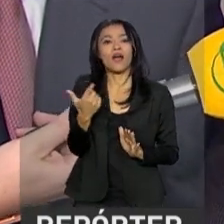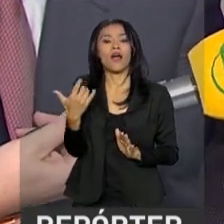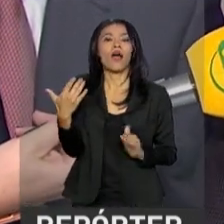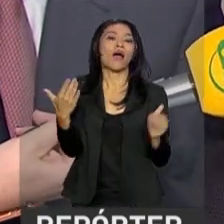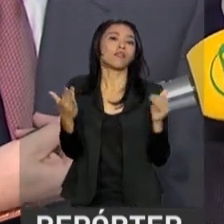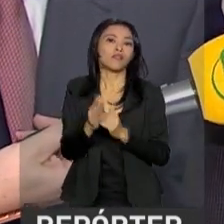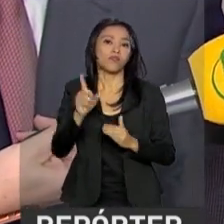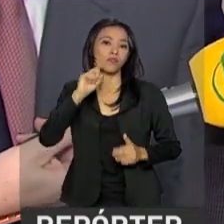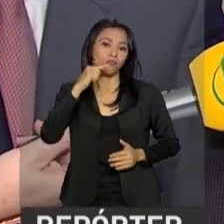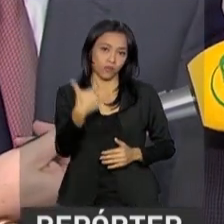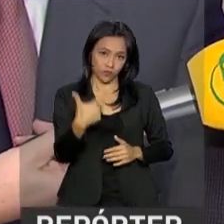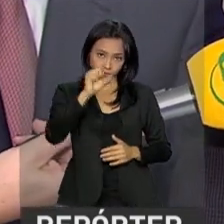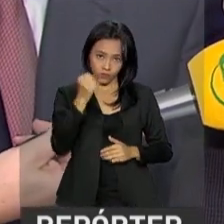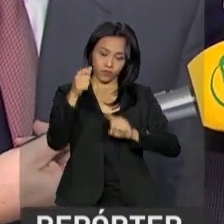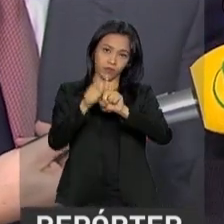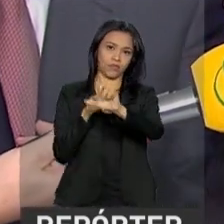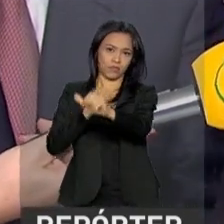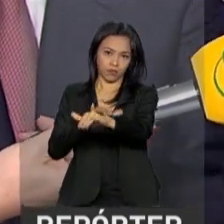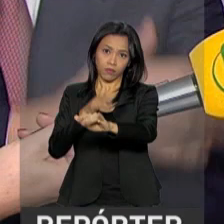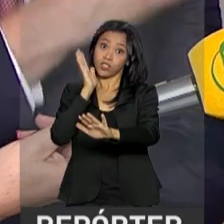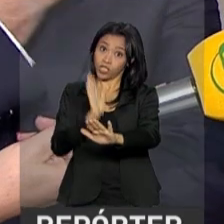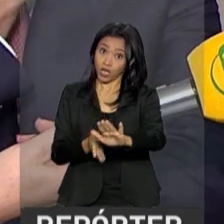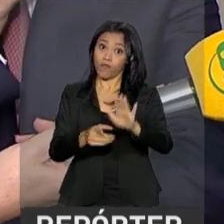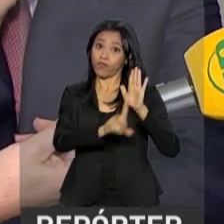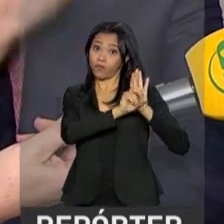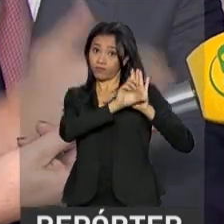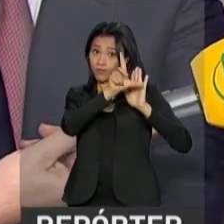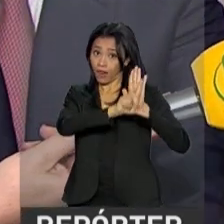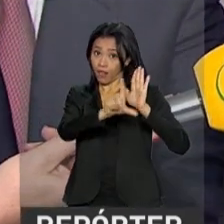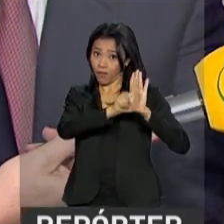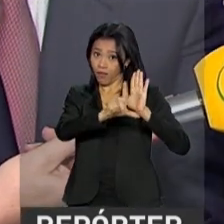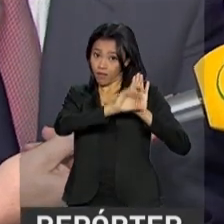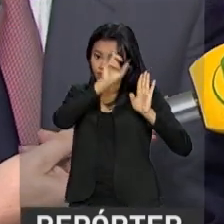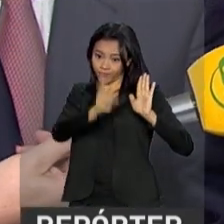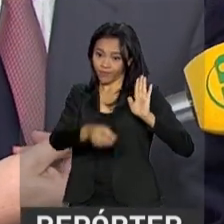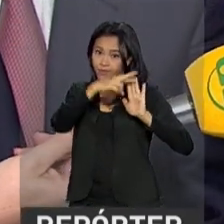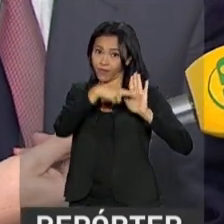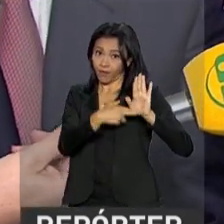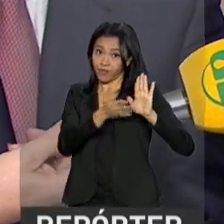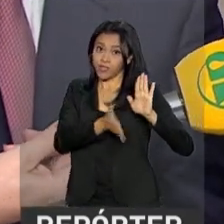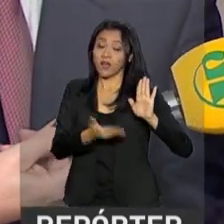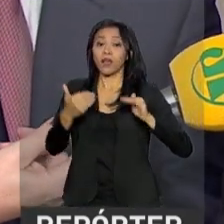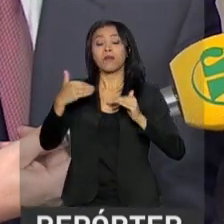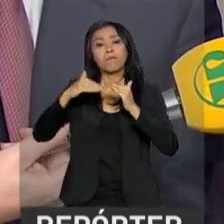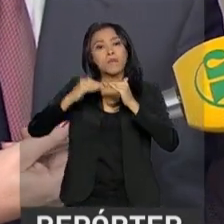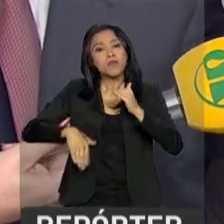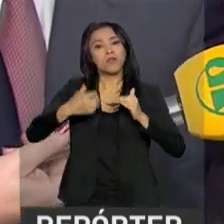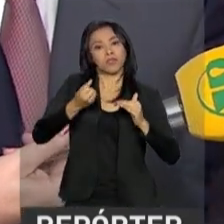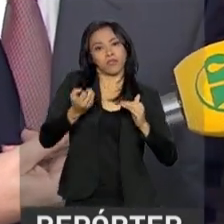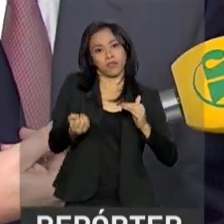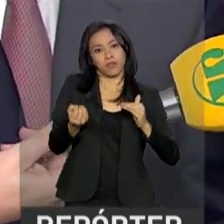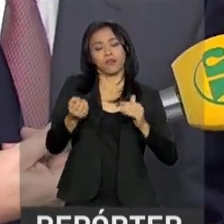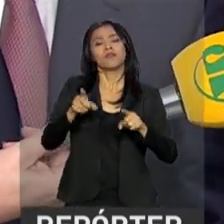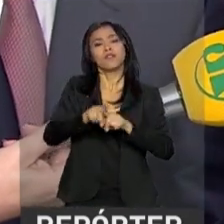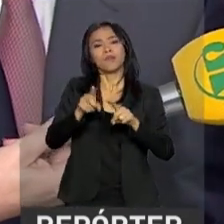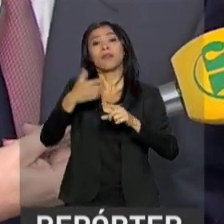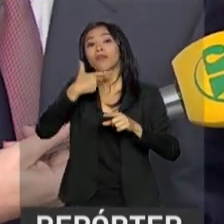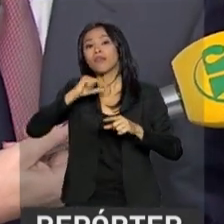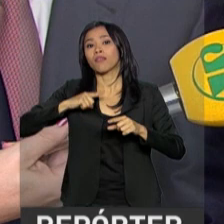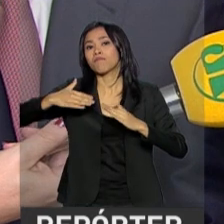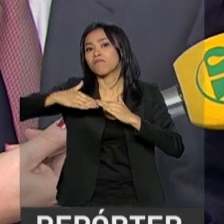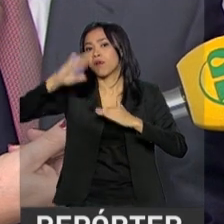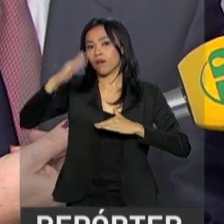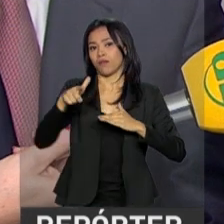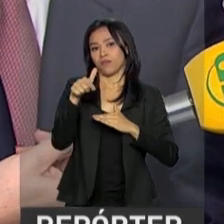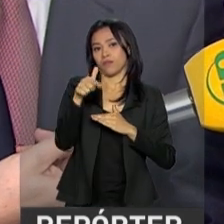28 de setembro que foi o prazo definido pela lei para quem tem menos de 60 anos e em caráter permanente para quem tem